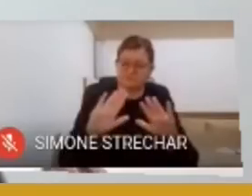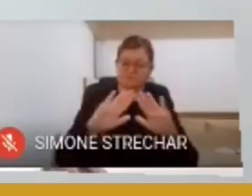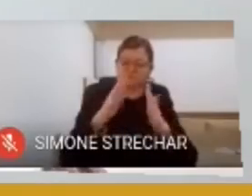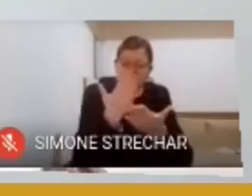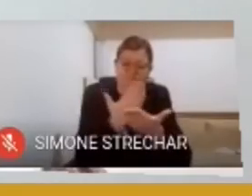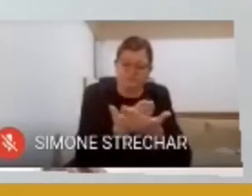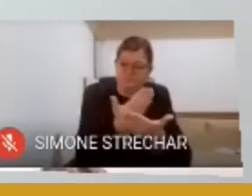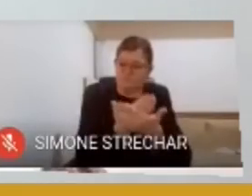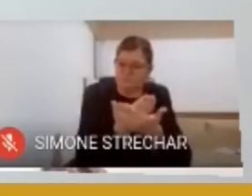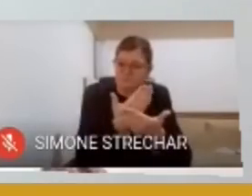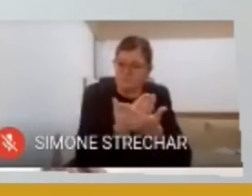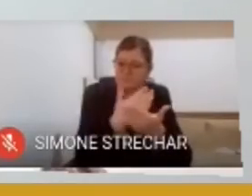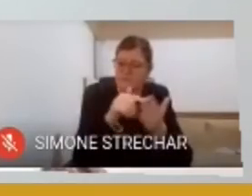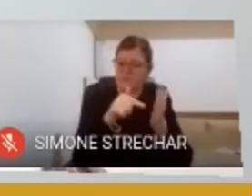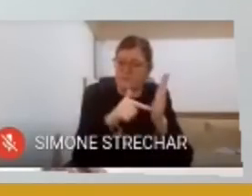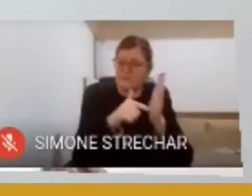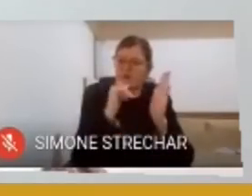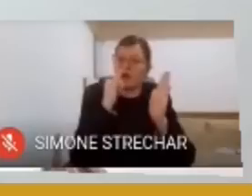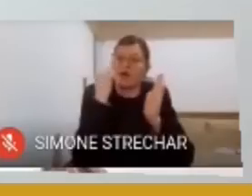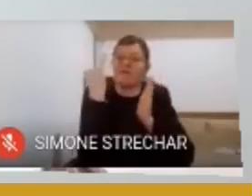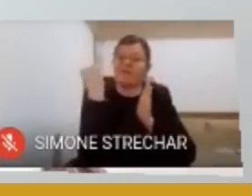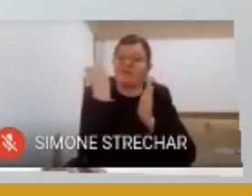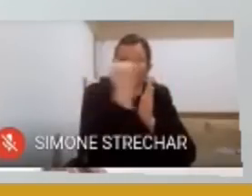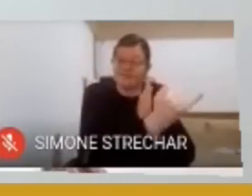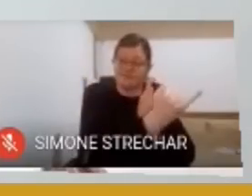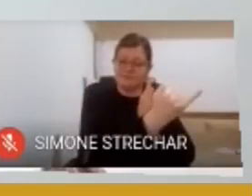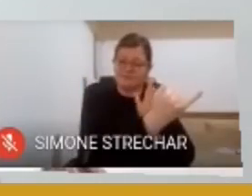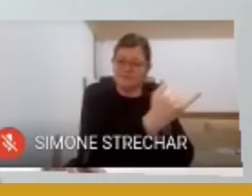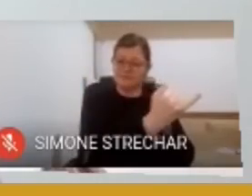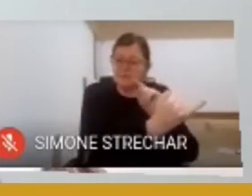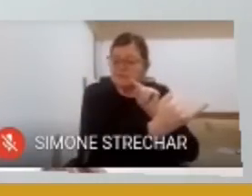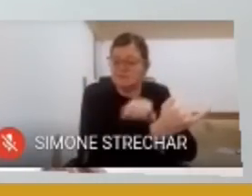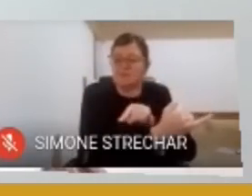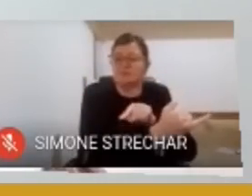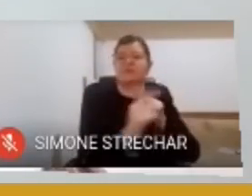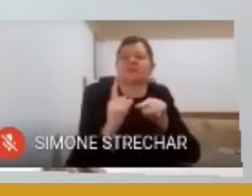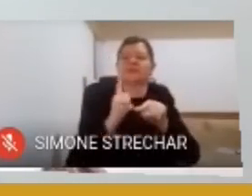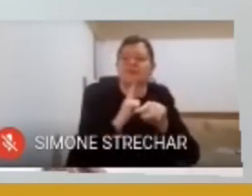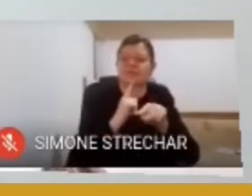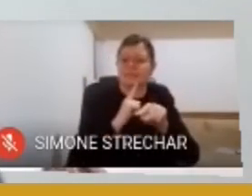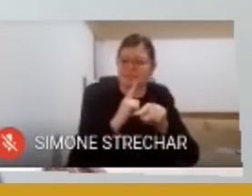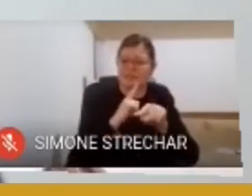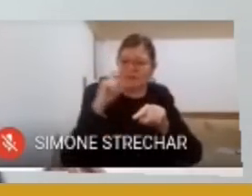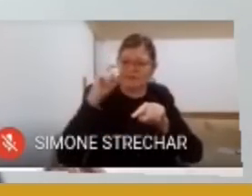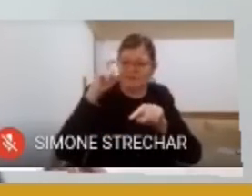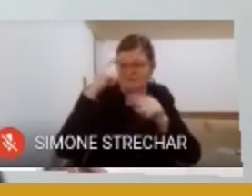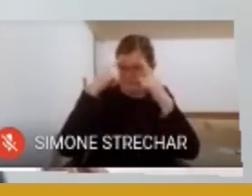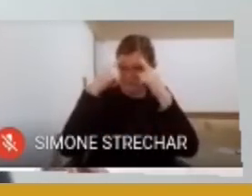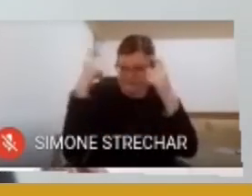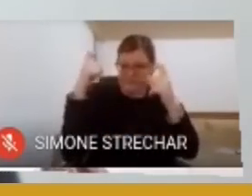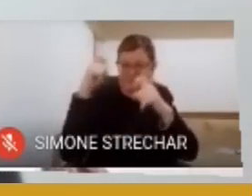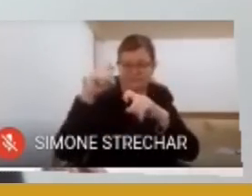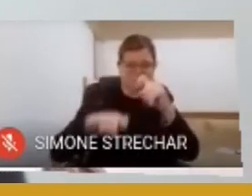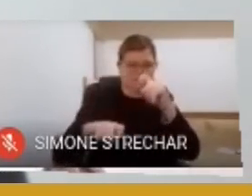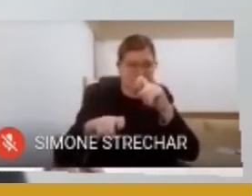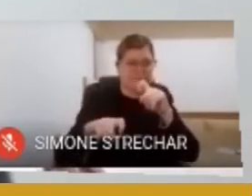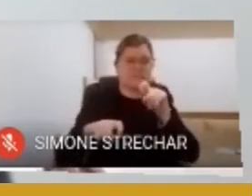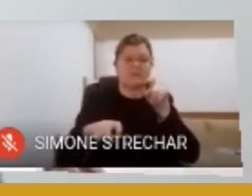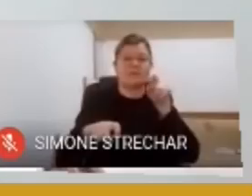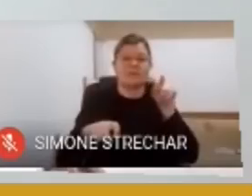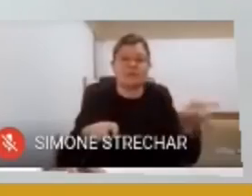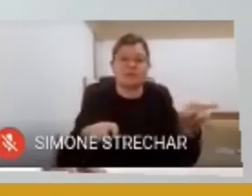é criar uma rede, né? E eu vou aproveitar a sua pergunta e dizer o seguinte, é muito comum que em